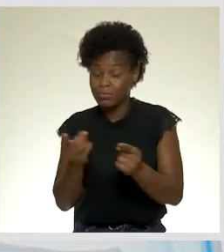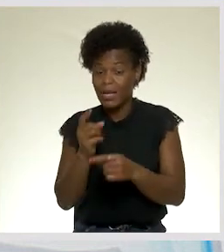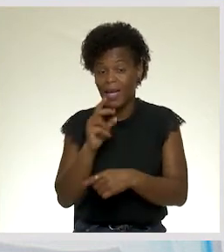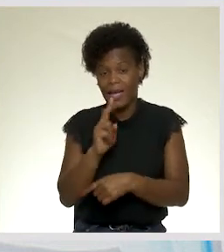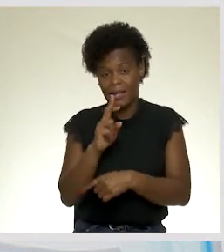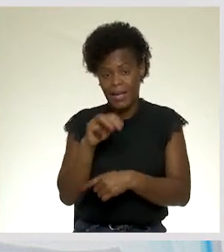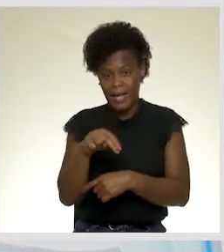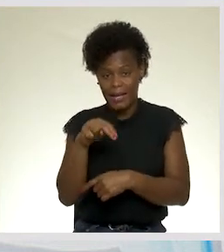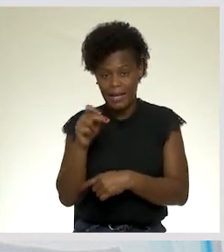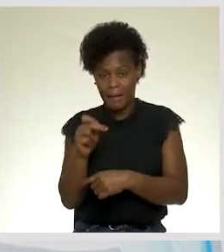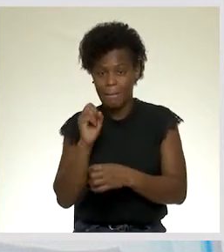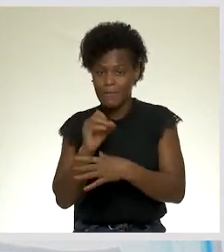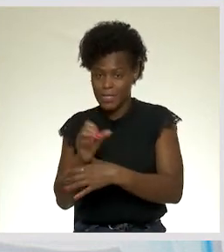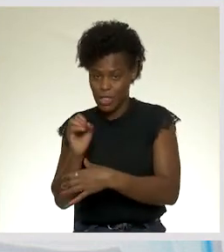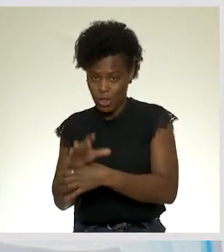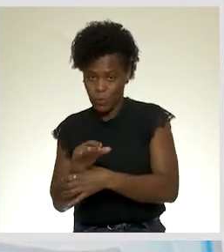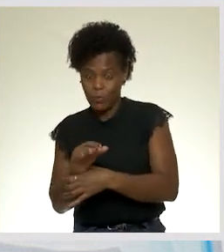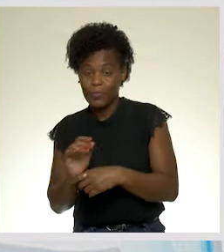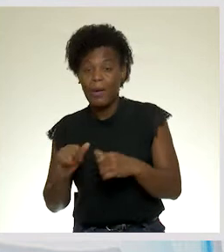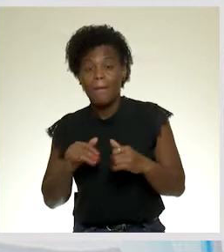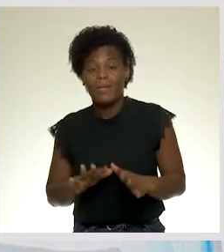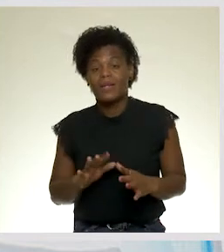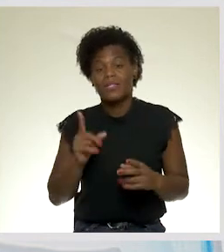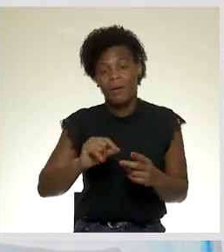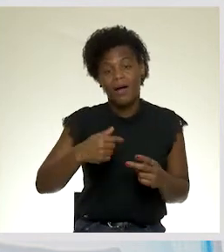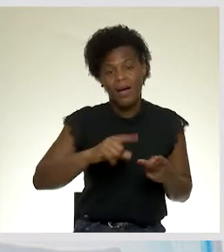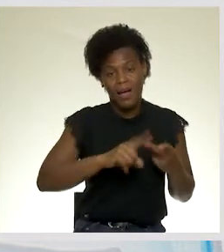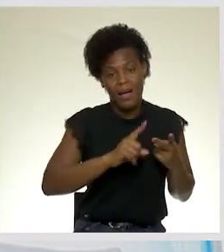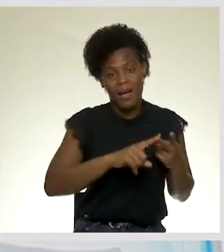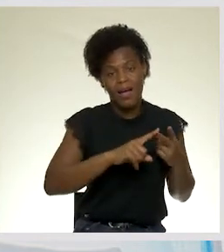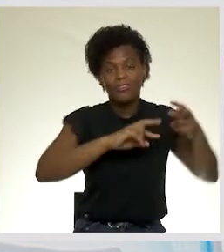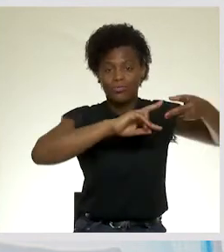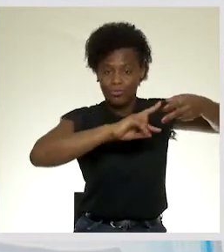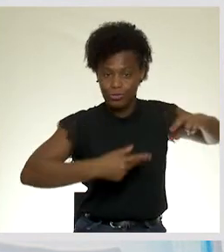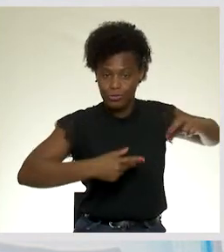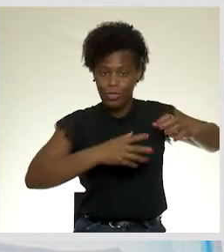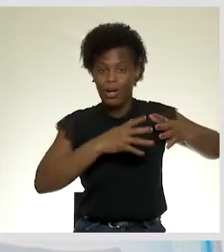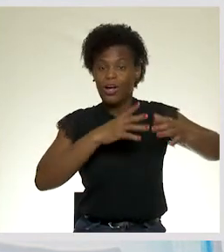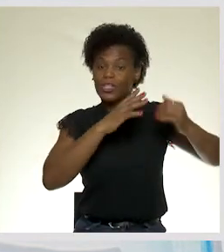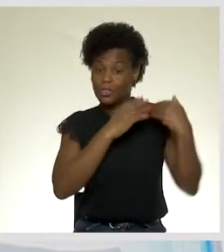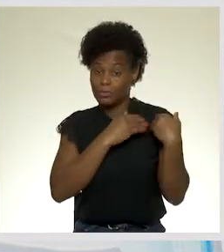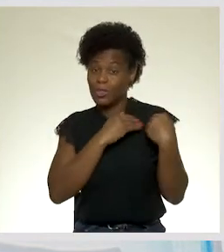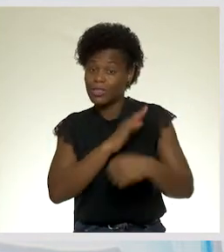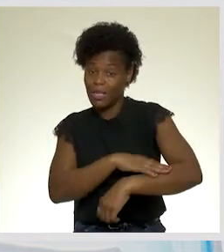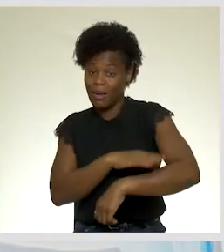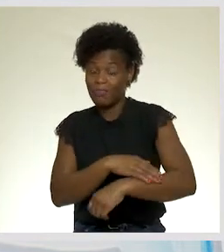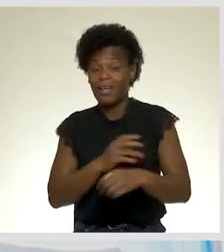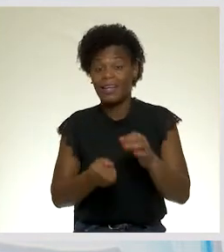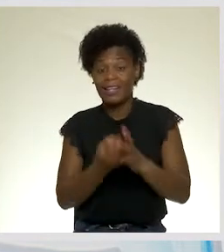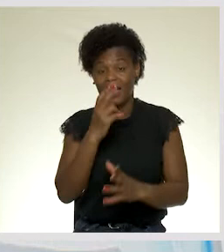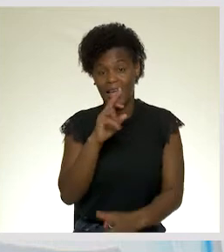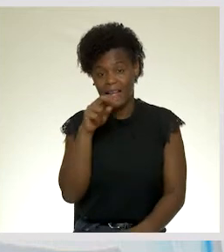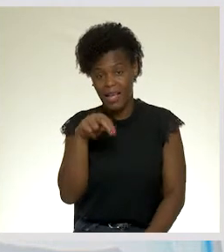RNA mensageiro. No entanto, também temos genes que são responsáveis pela formação do RNA